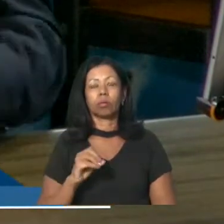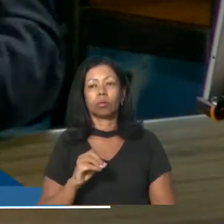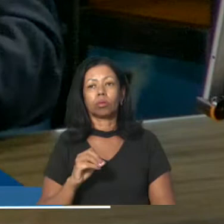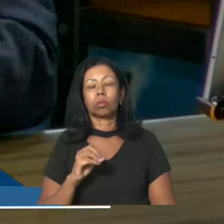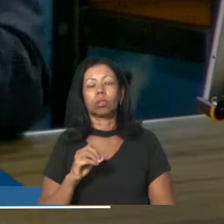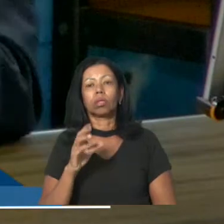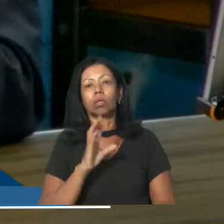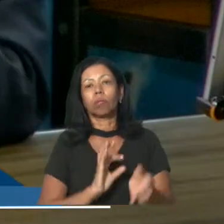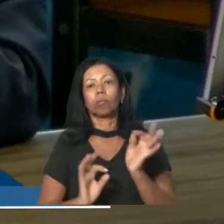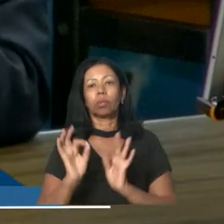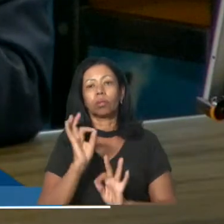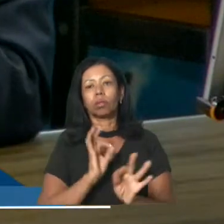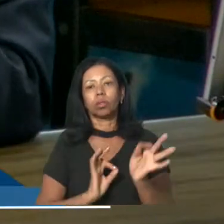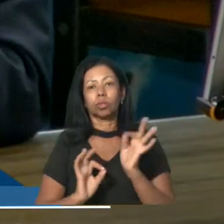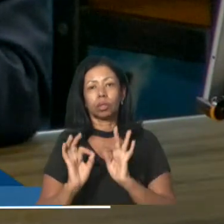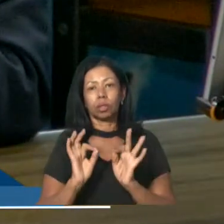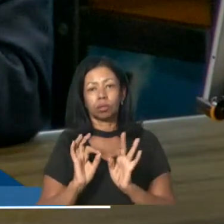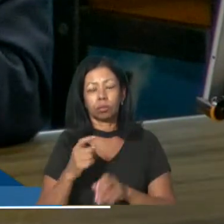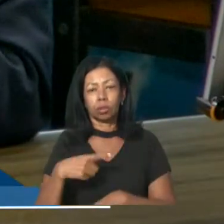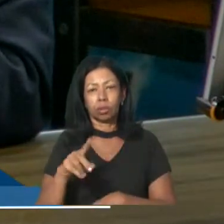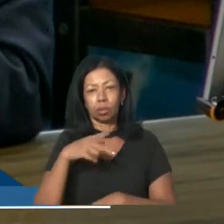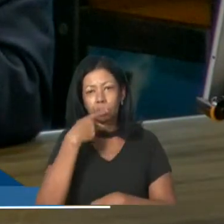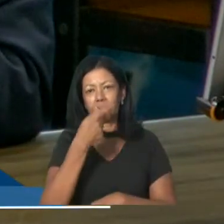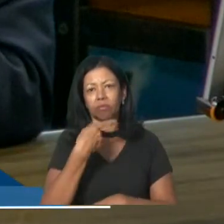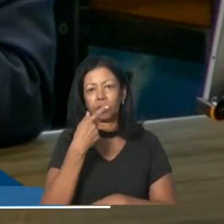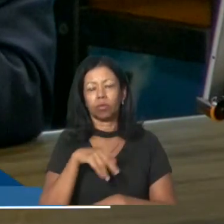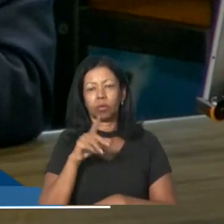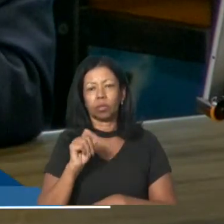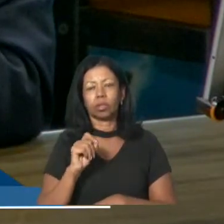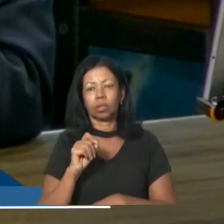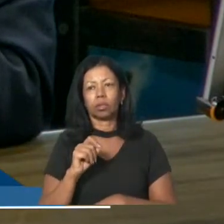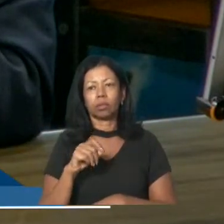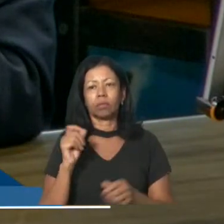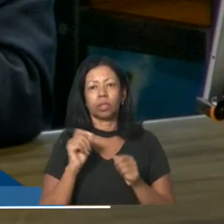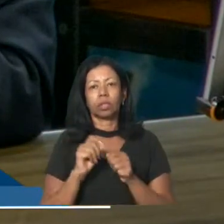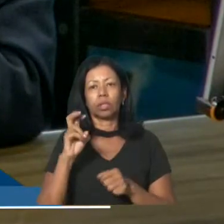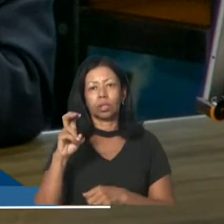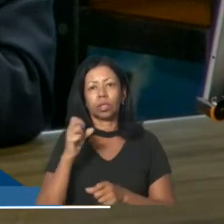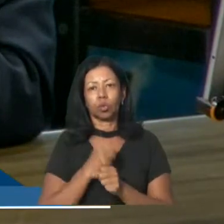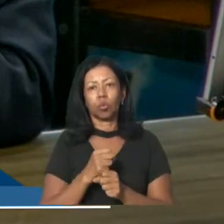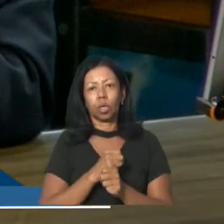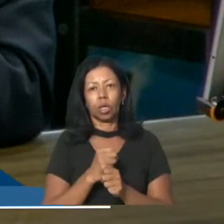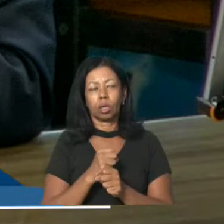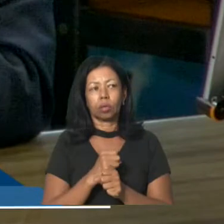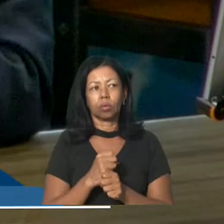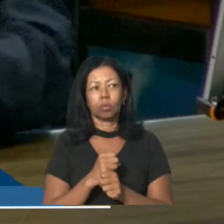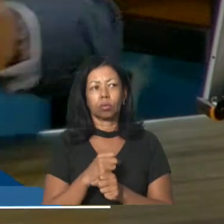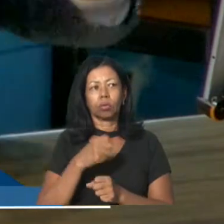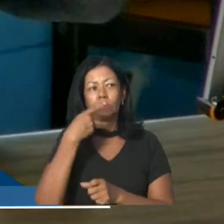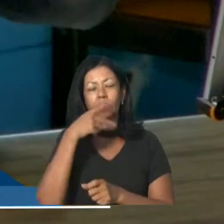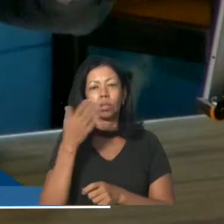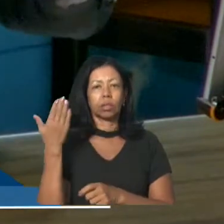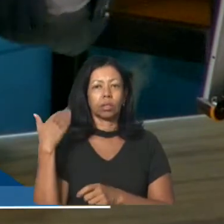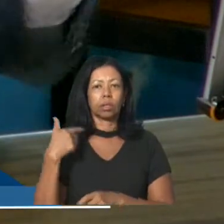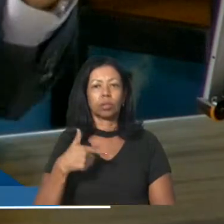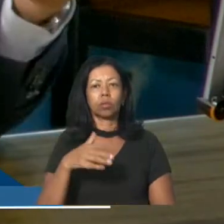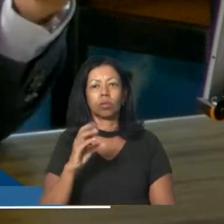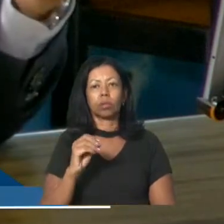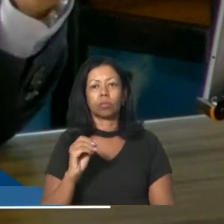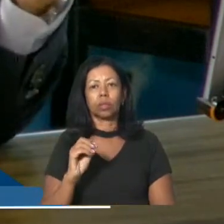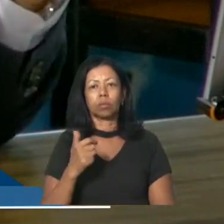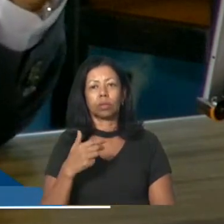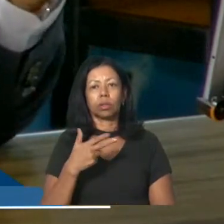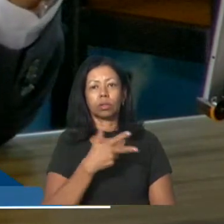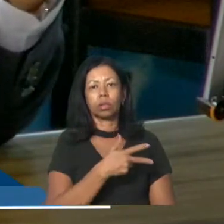é um projeto, ali ele falou que iria em 5 anos, estamos falando de 2013, na grande enchente